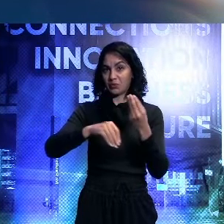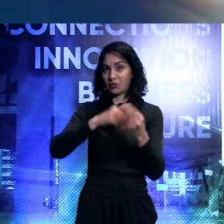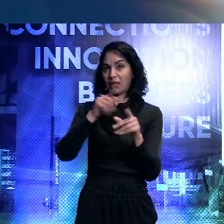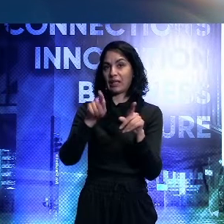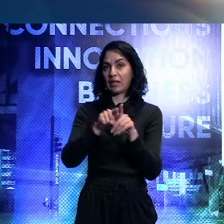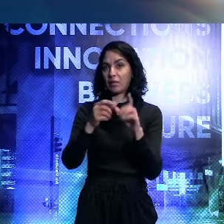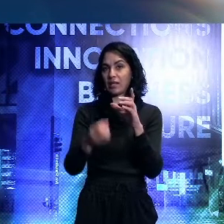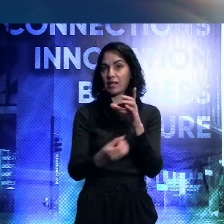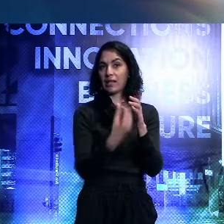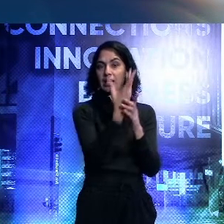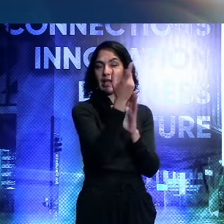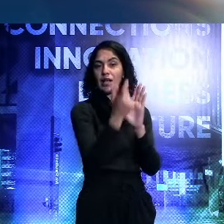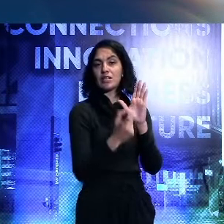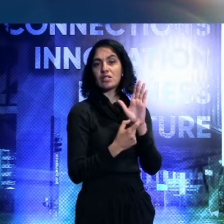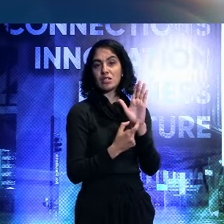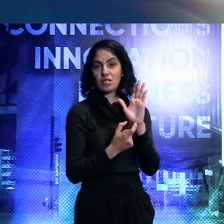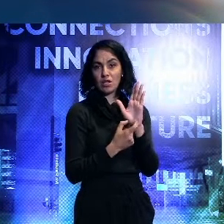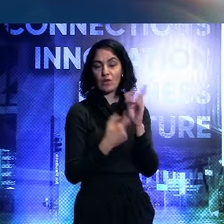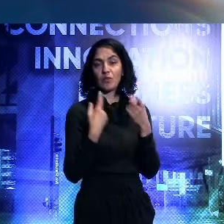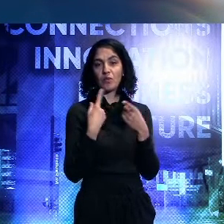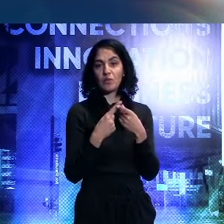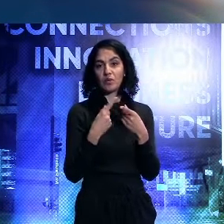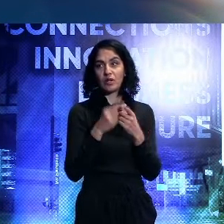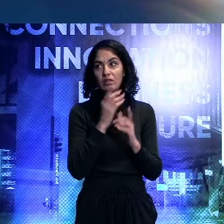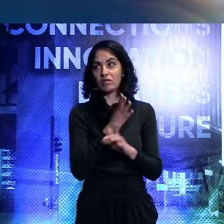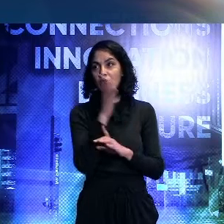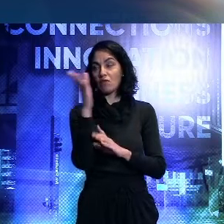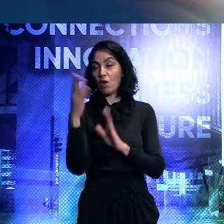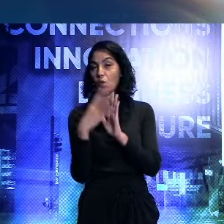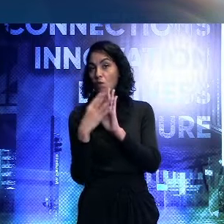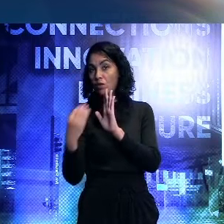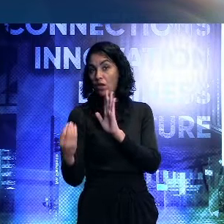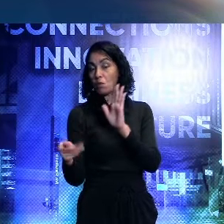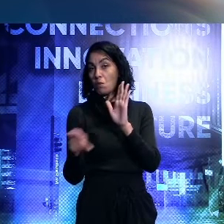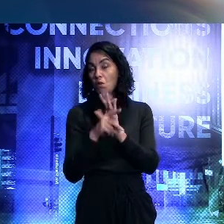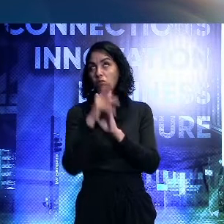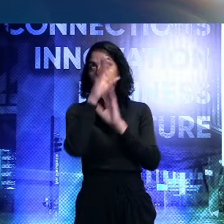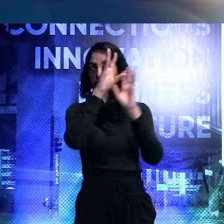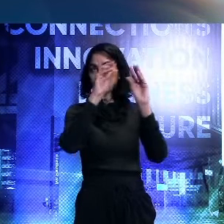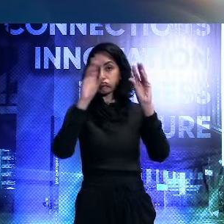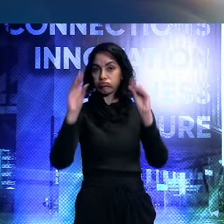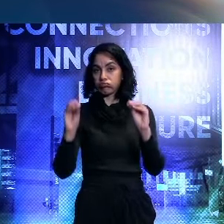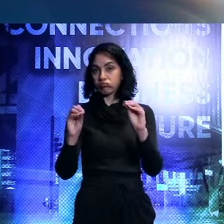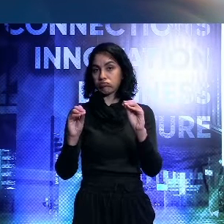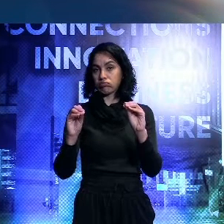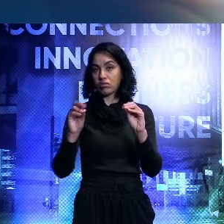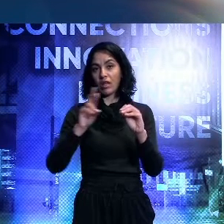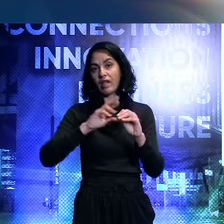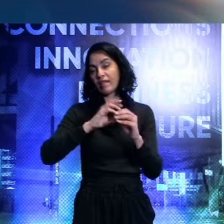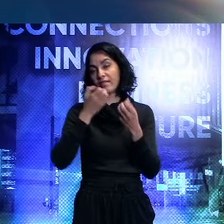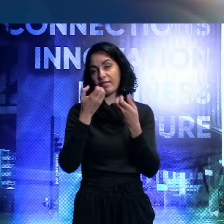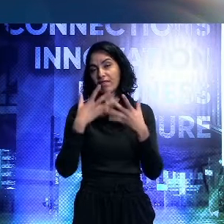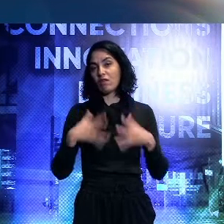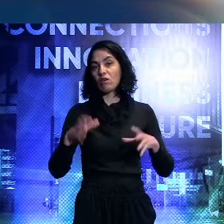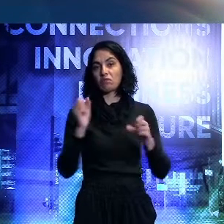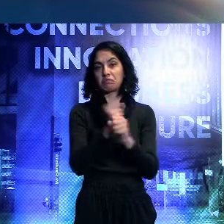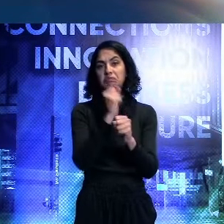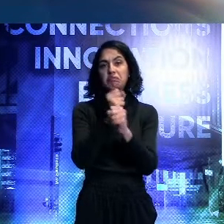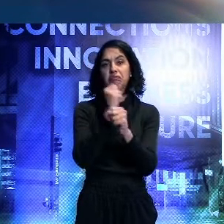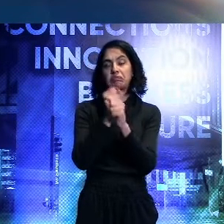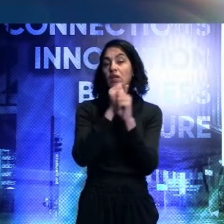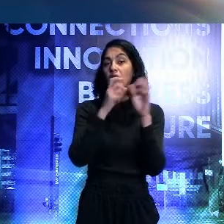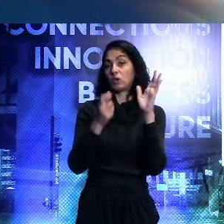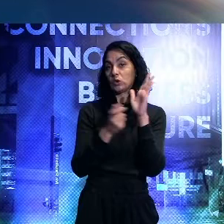criar software. Até porque, quando a gente vai para um modelo de nuvem, a gente, obviamente, não quer construir software como a gente construía há 30 anos